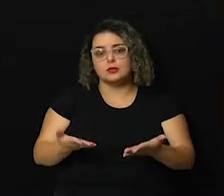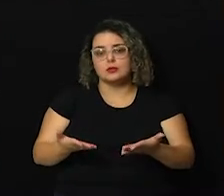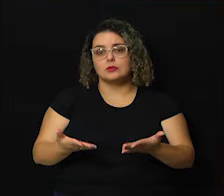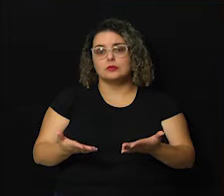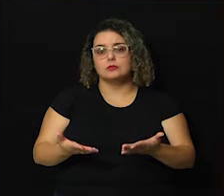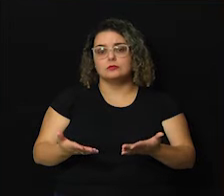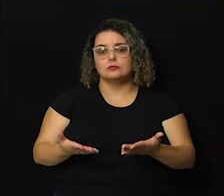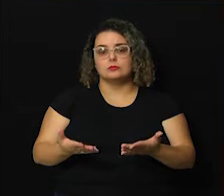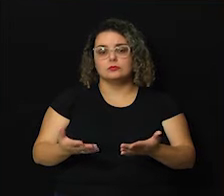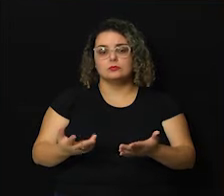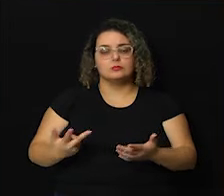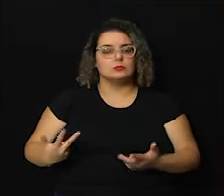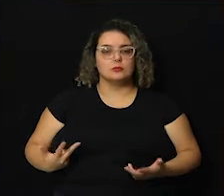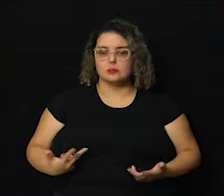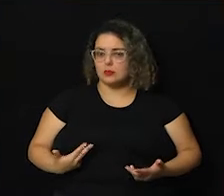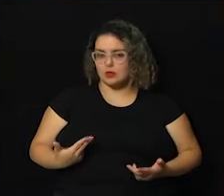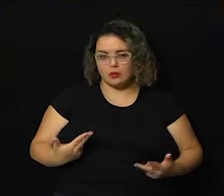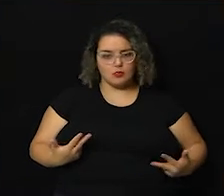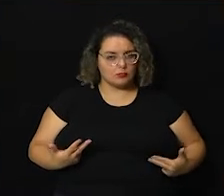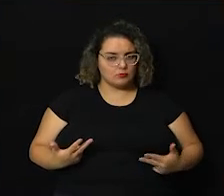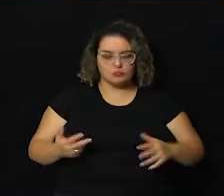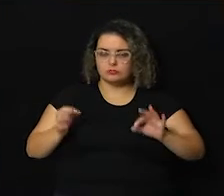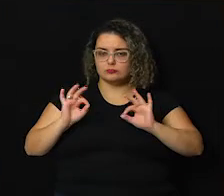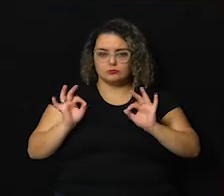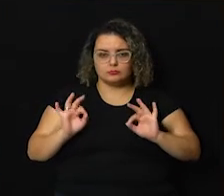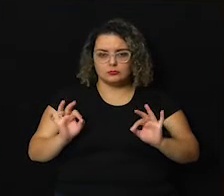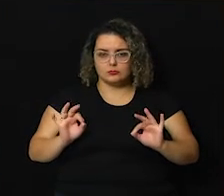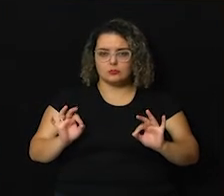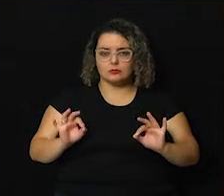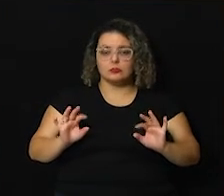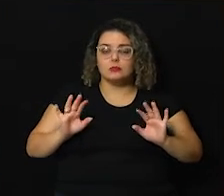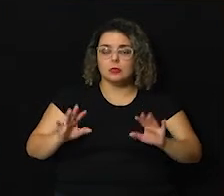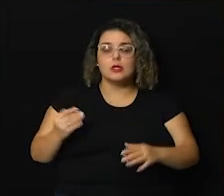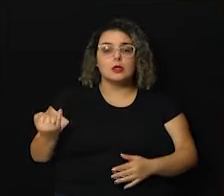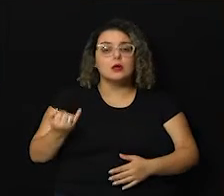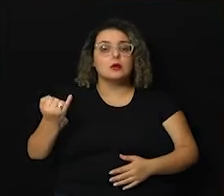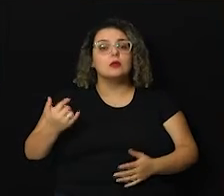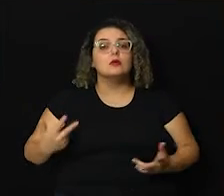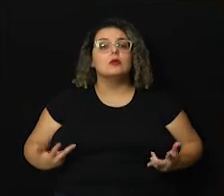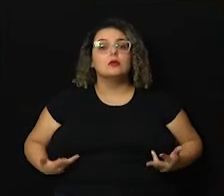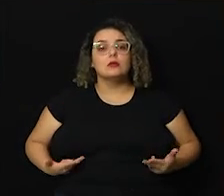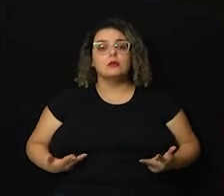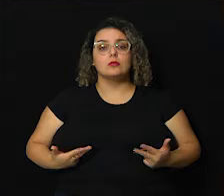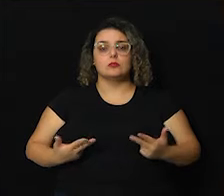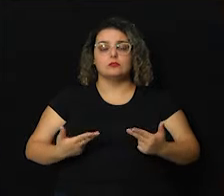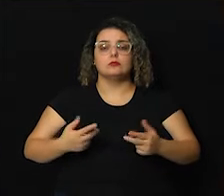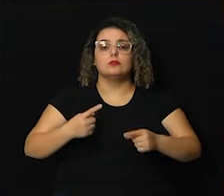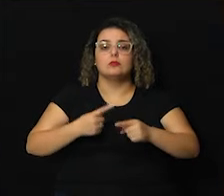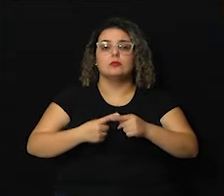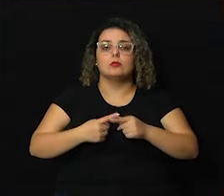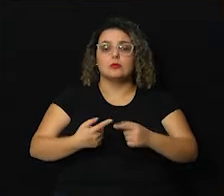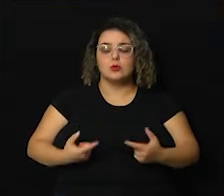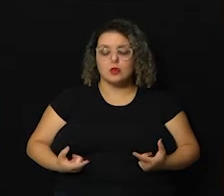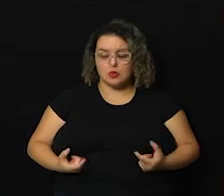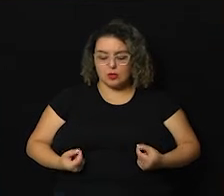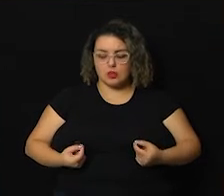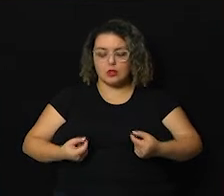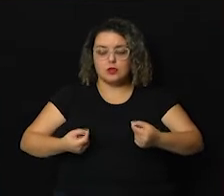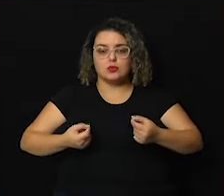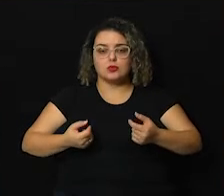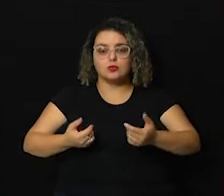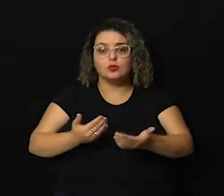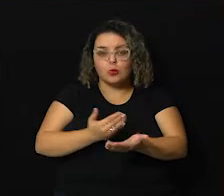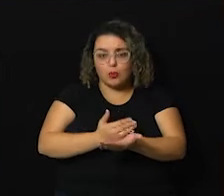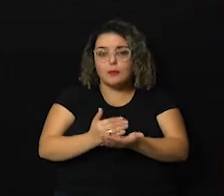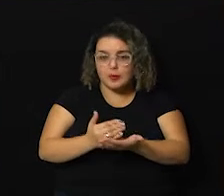gente eventualmente não opera os pacientes. Mas é muito importante operar, porque a presença do tumor primário ela